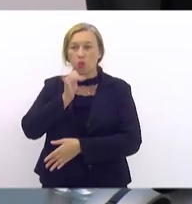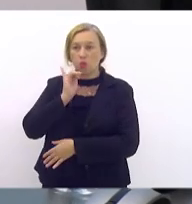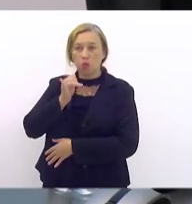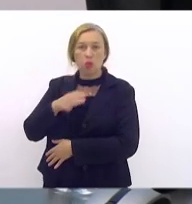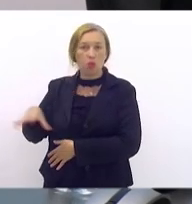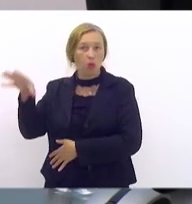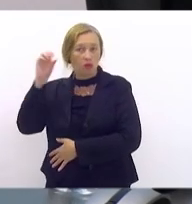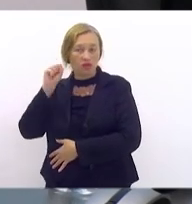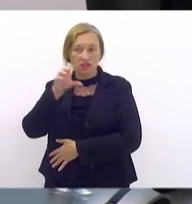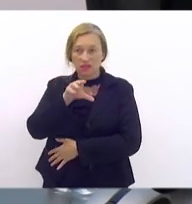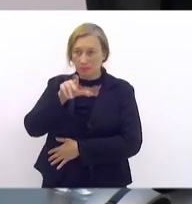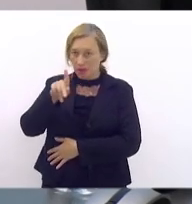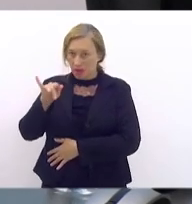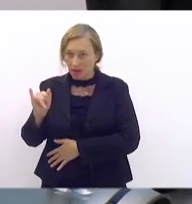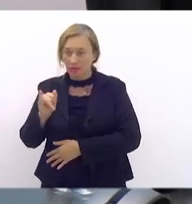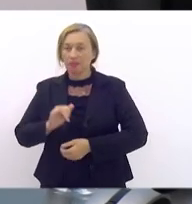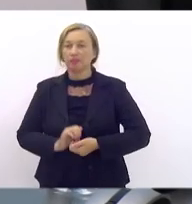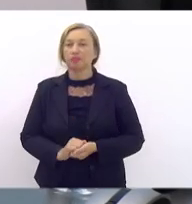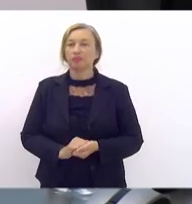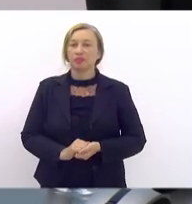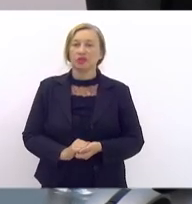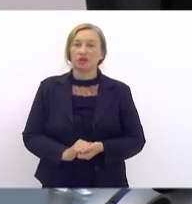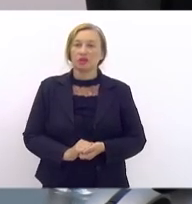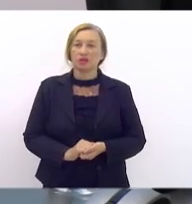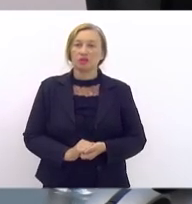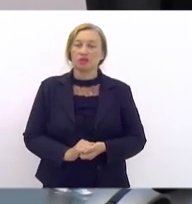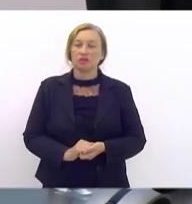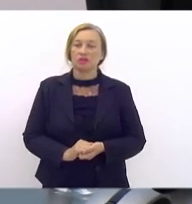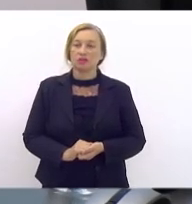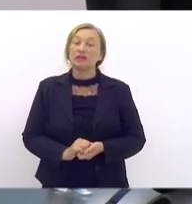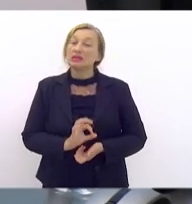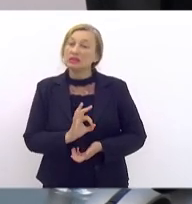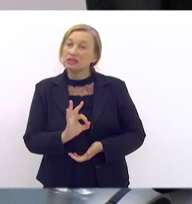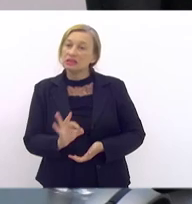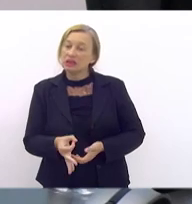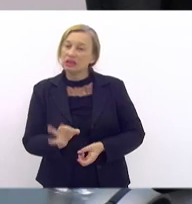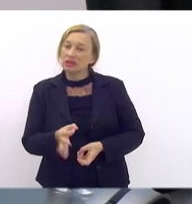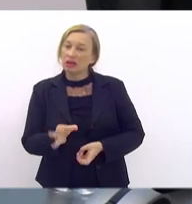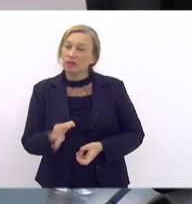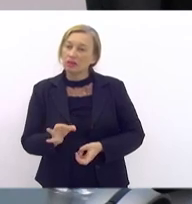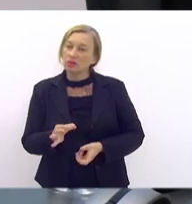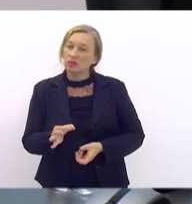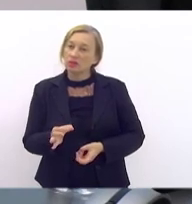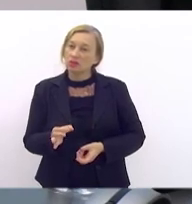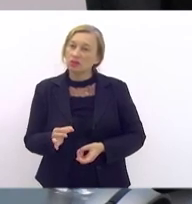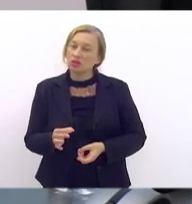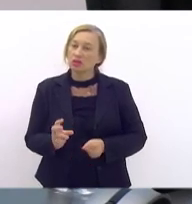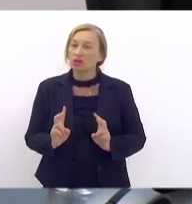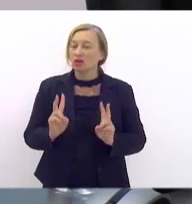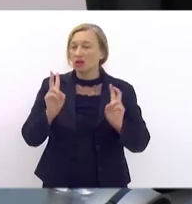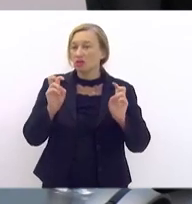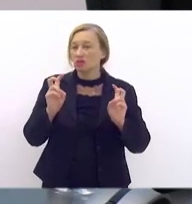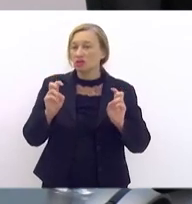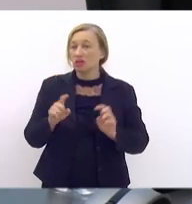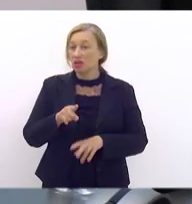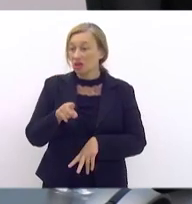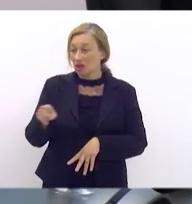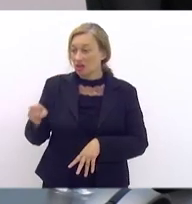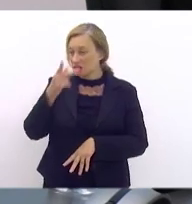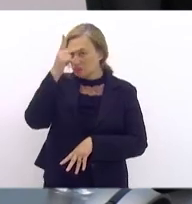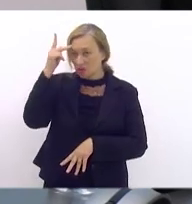aqui na CPI eh foram exatamente situações onde essas pessoas